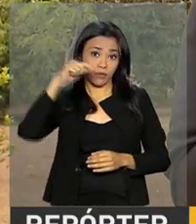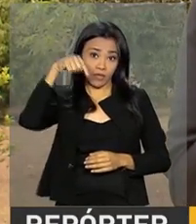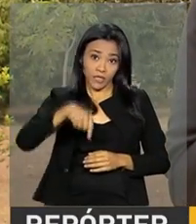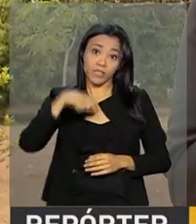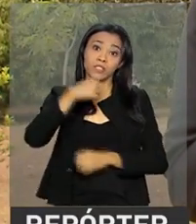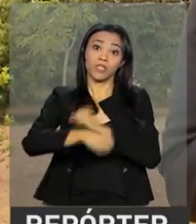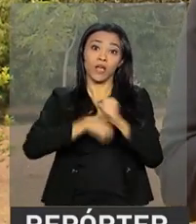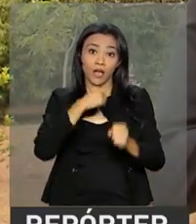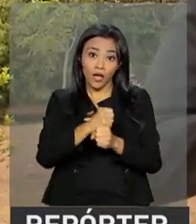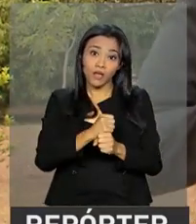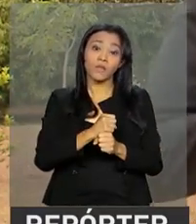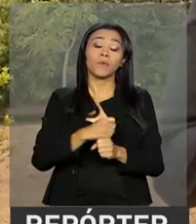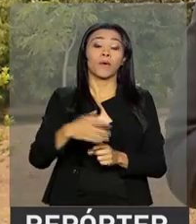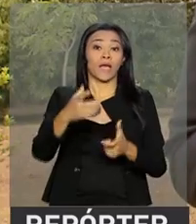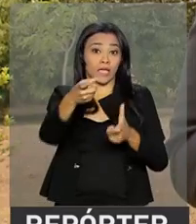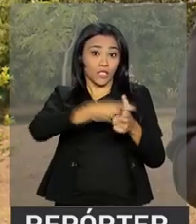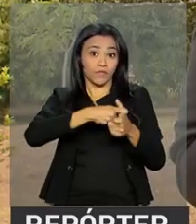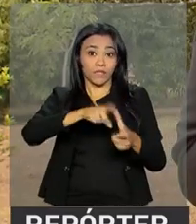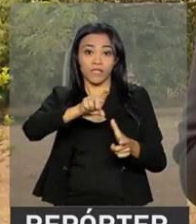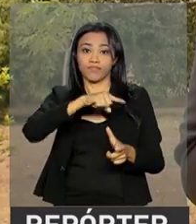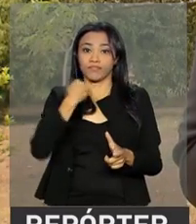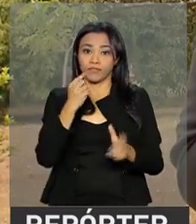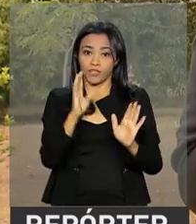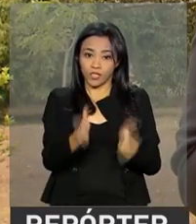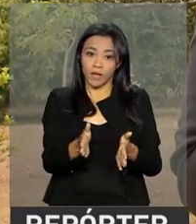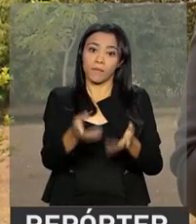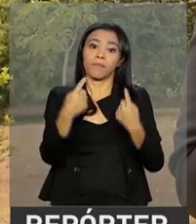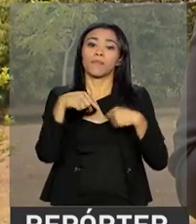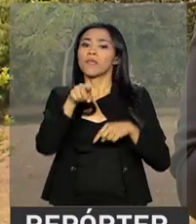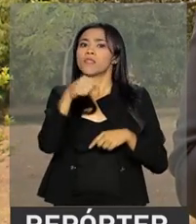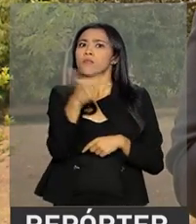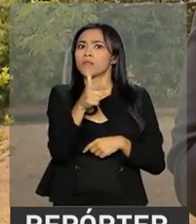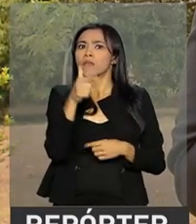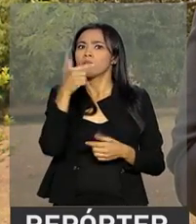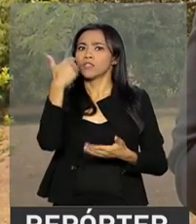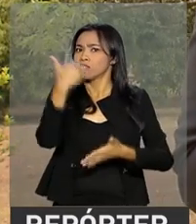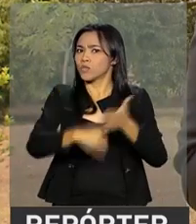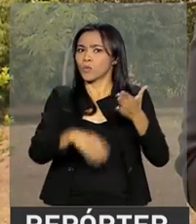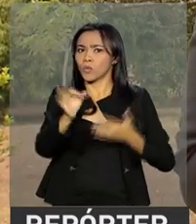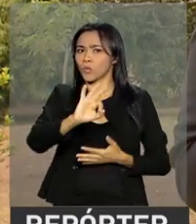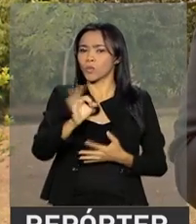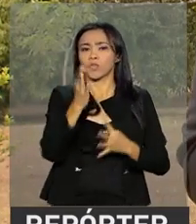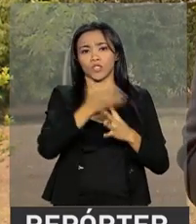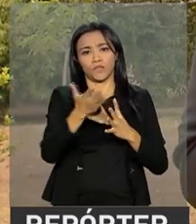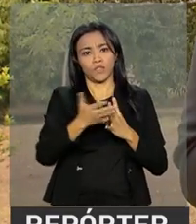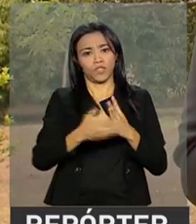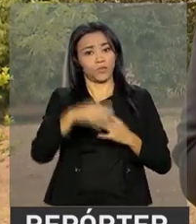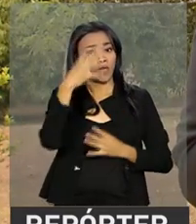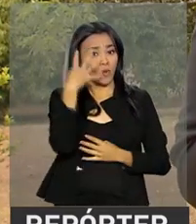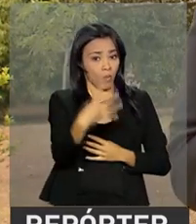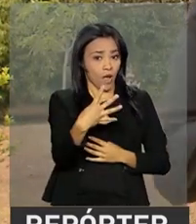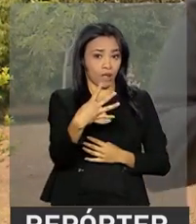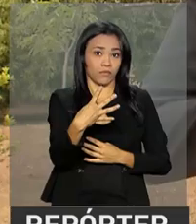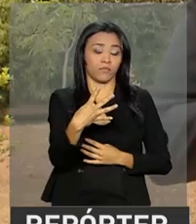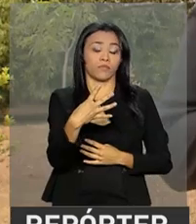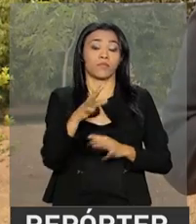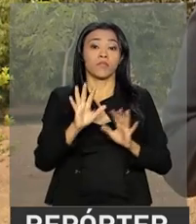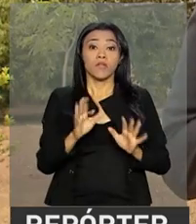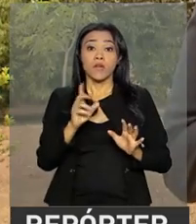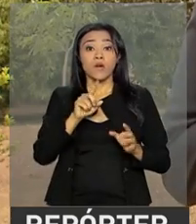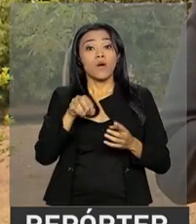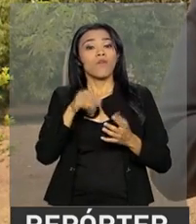parcelamento permite uma entrada de 4% sem descontos dividido em até quatro parcelas iguais o